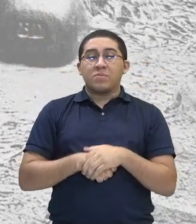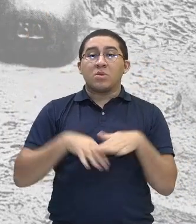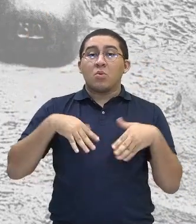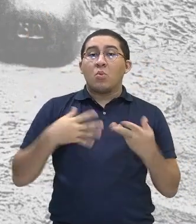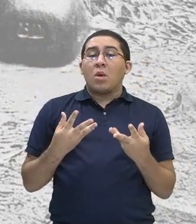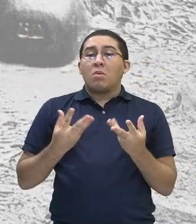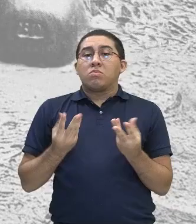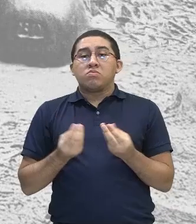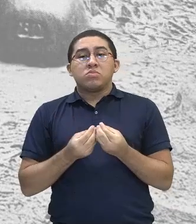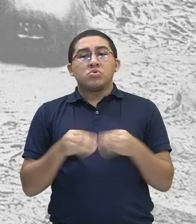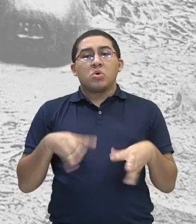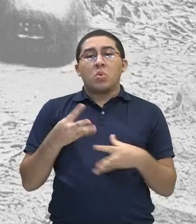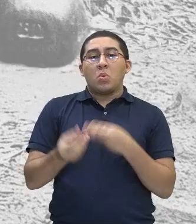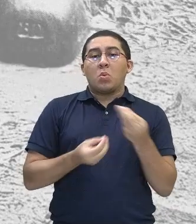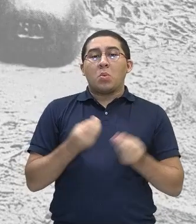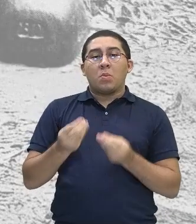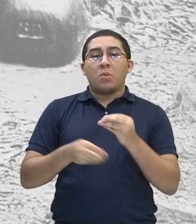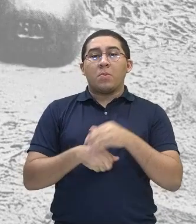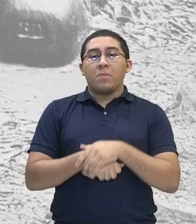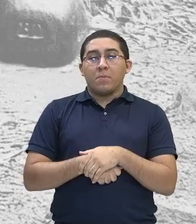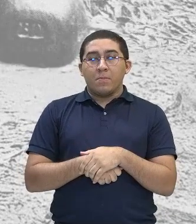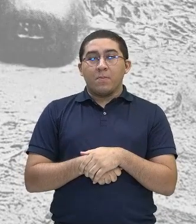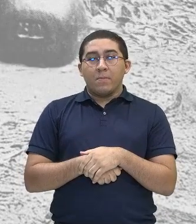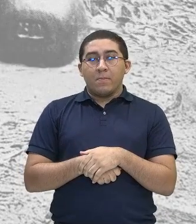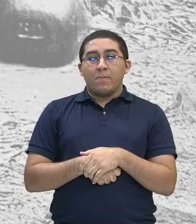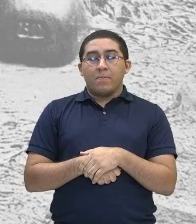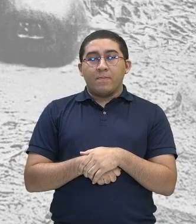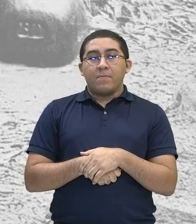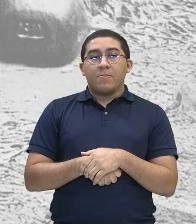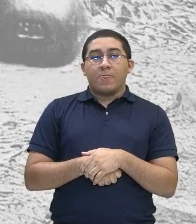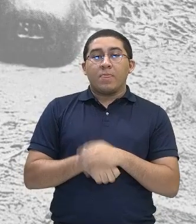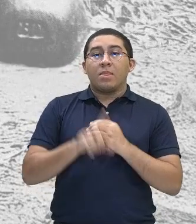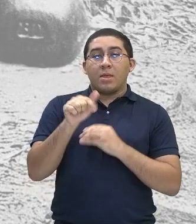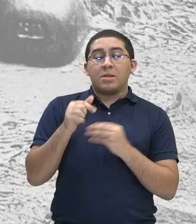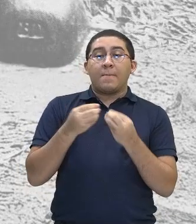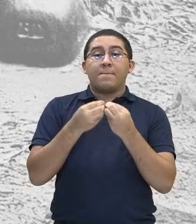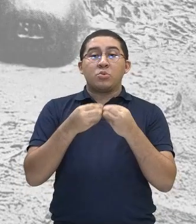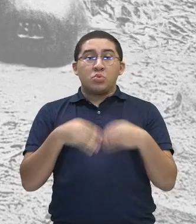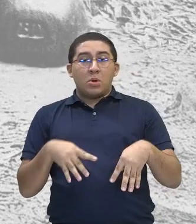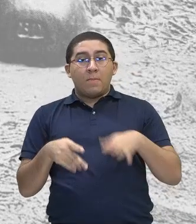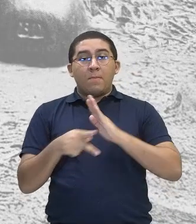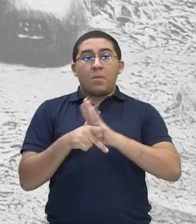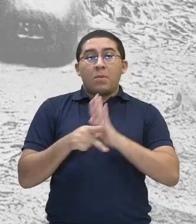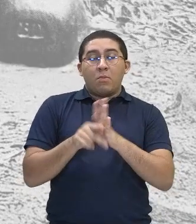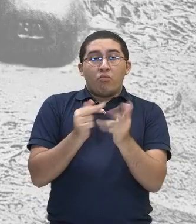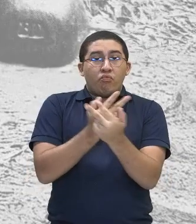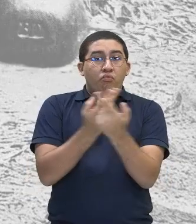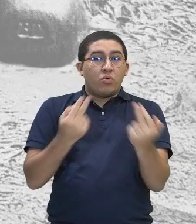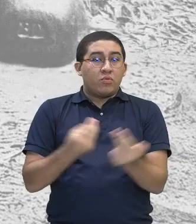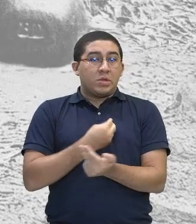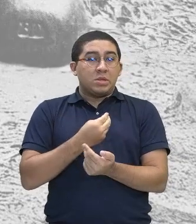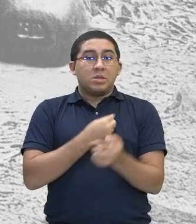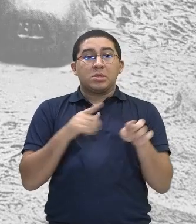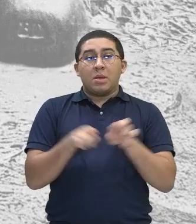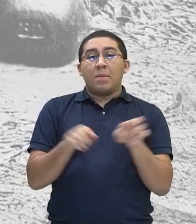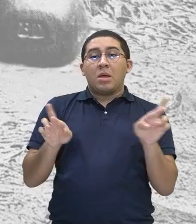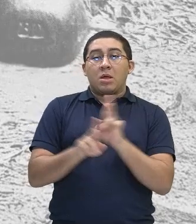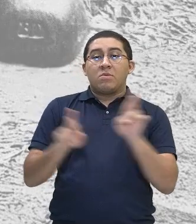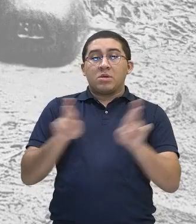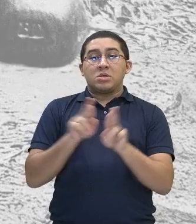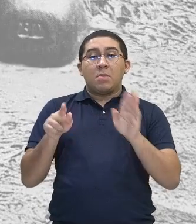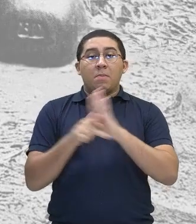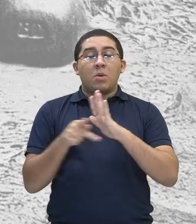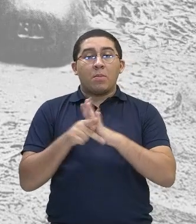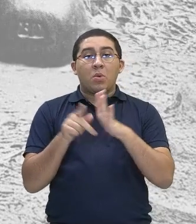pode verificar, gente, que esses impactos em relação à biodiversidade, né, também que vai estar relacionado à